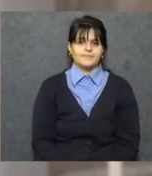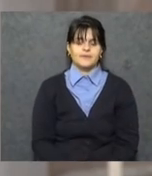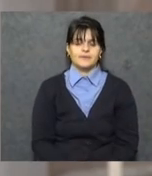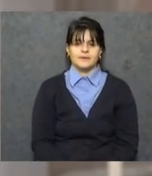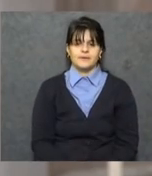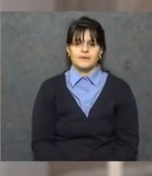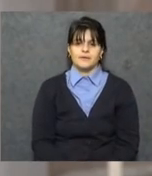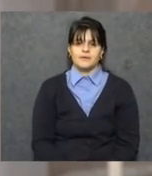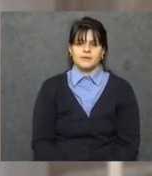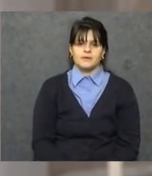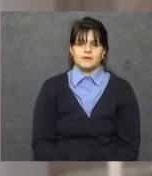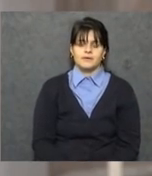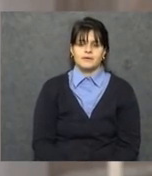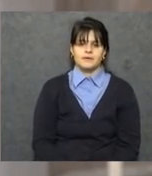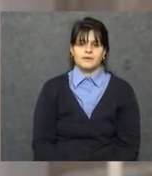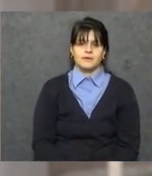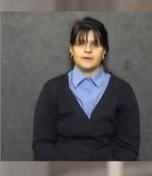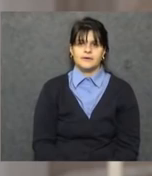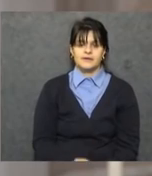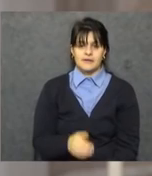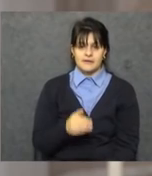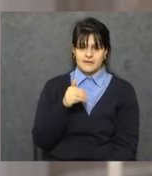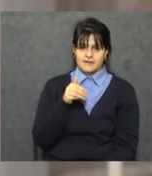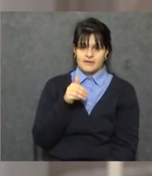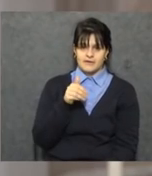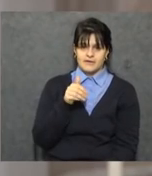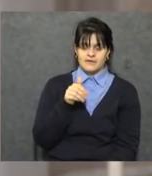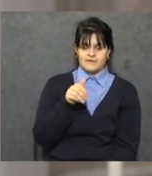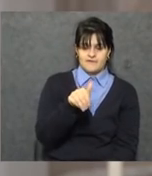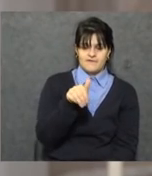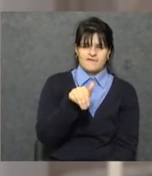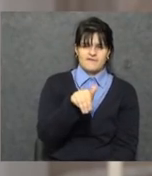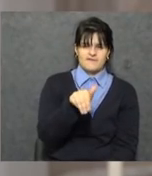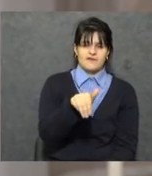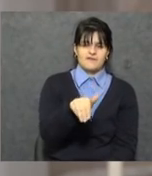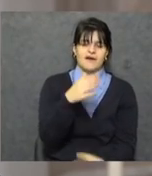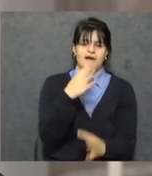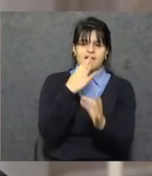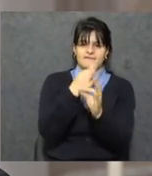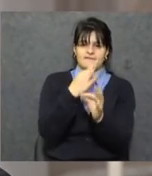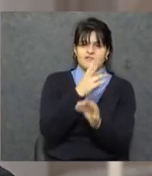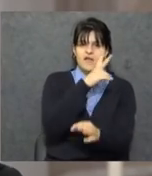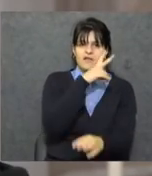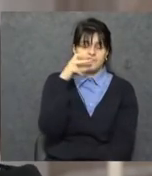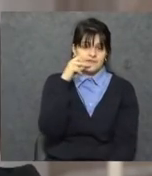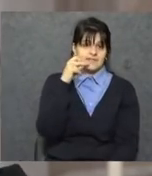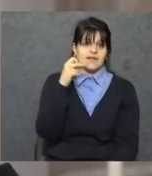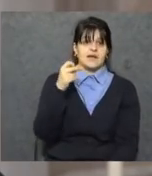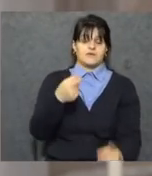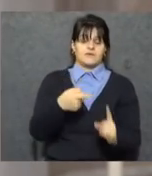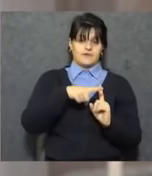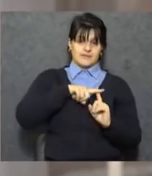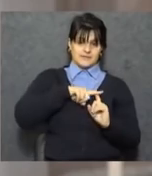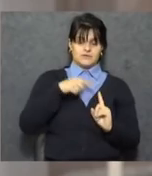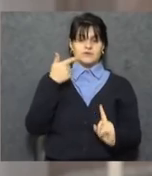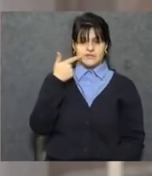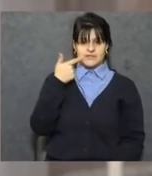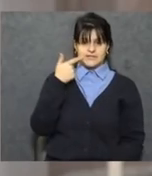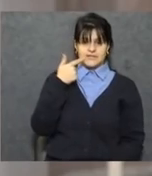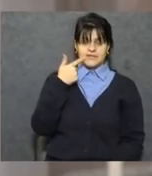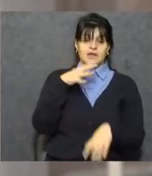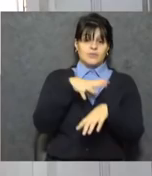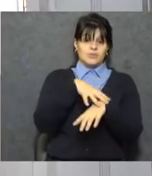Nós estamos a poucos dias de celebrar a festa dos Santos Francisco e Jacinta Marte, e por isso os seus ícones nos acompanham nas várias celebrações nestes